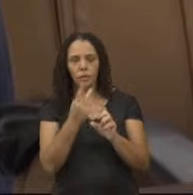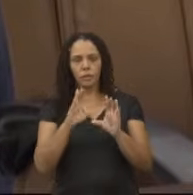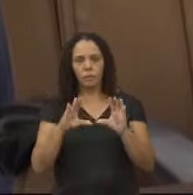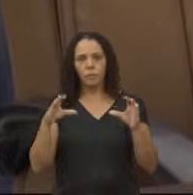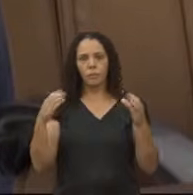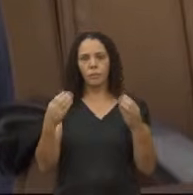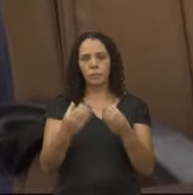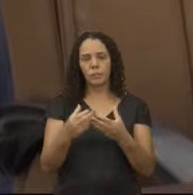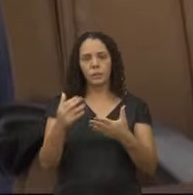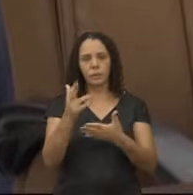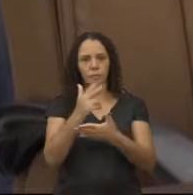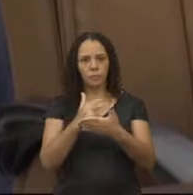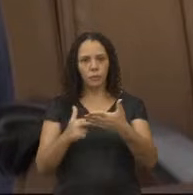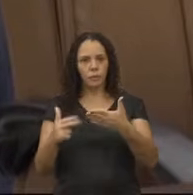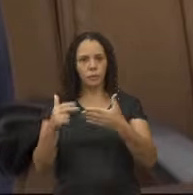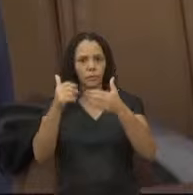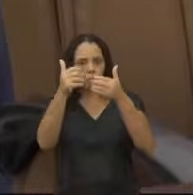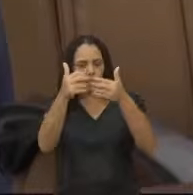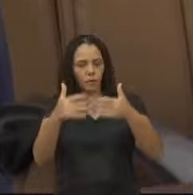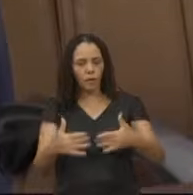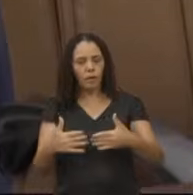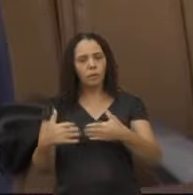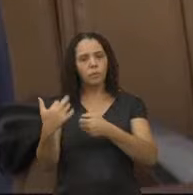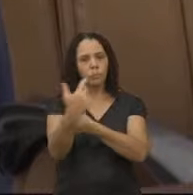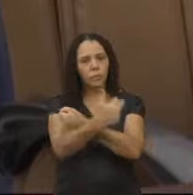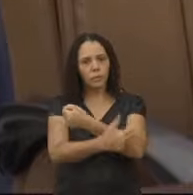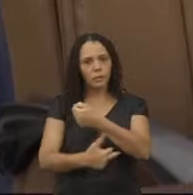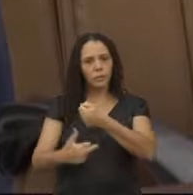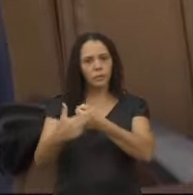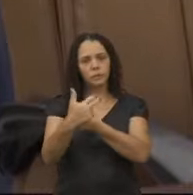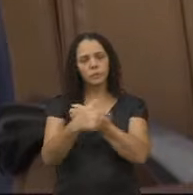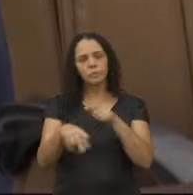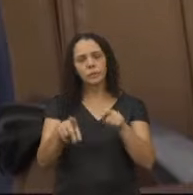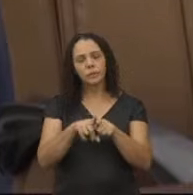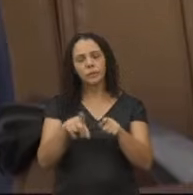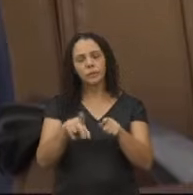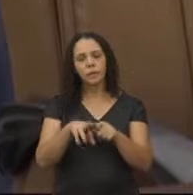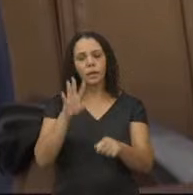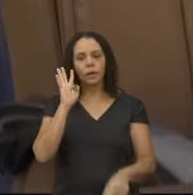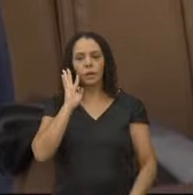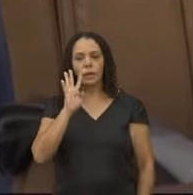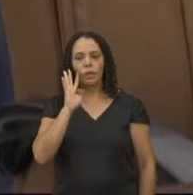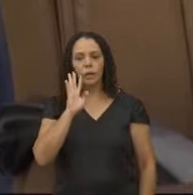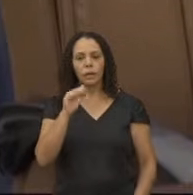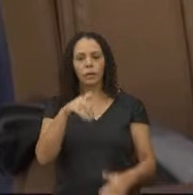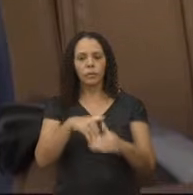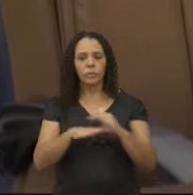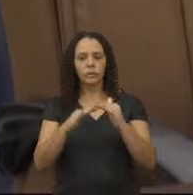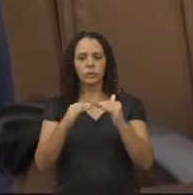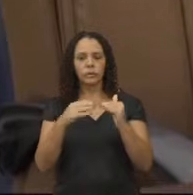o grafite, o muralismo. Então, muito legal mesmo. Fico feliz em votar favorável